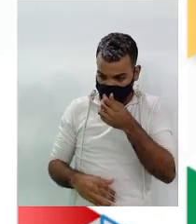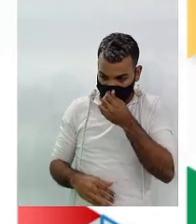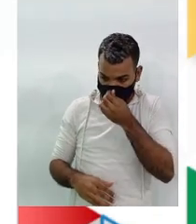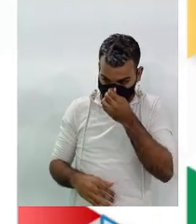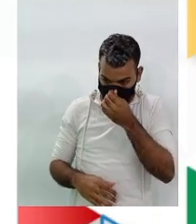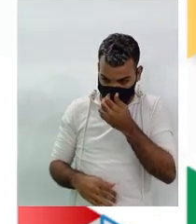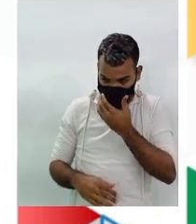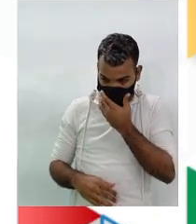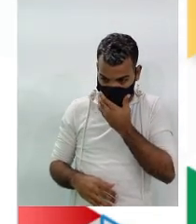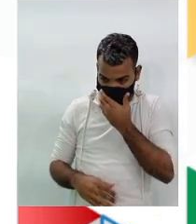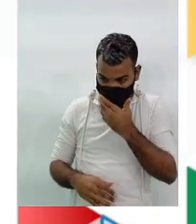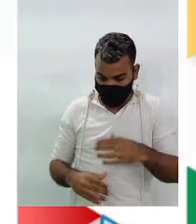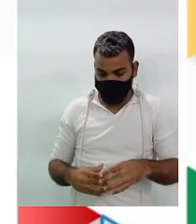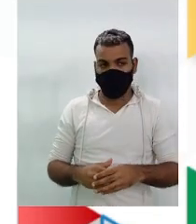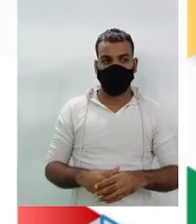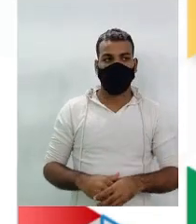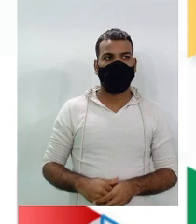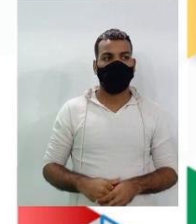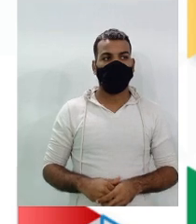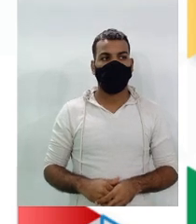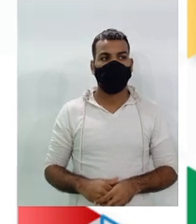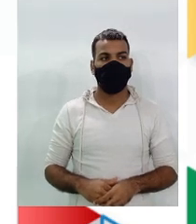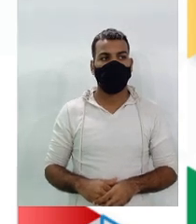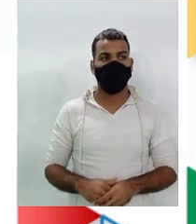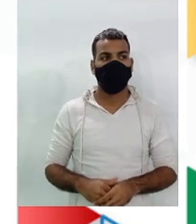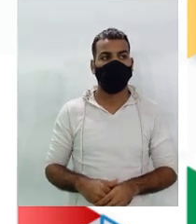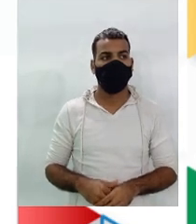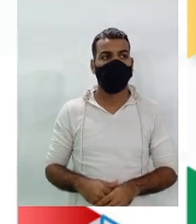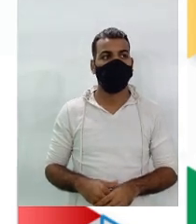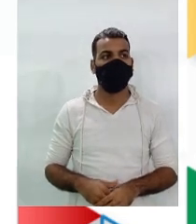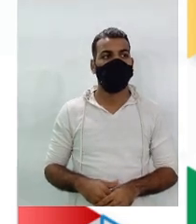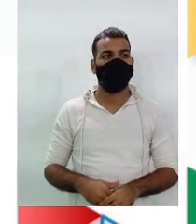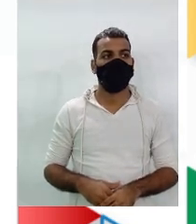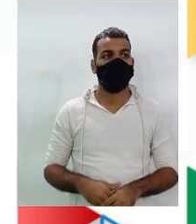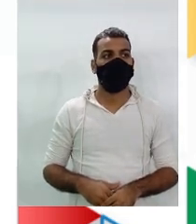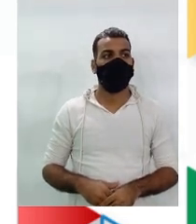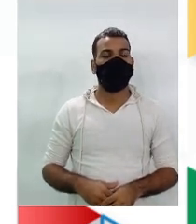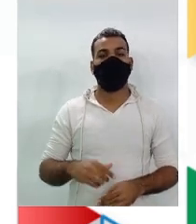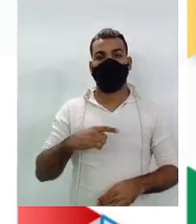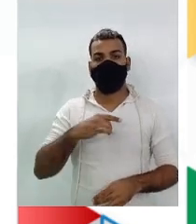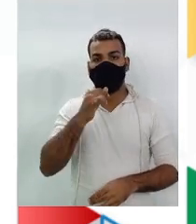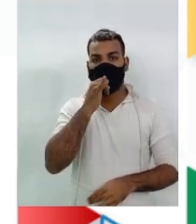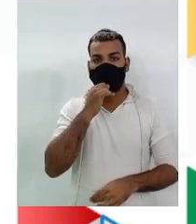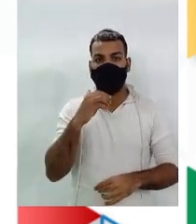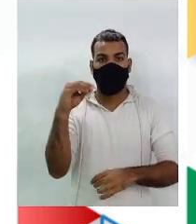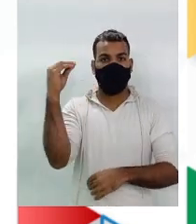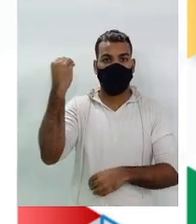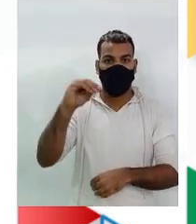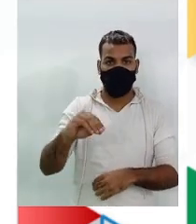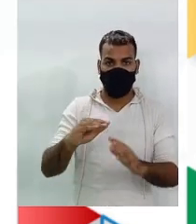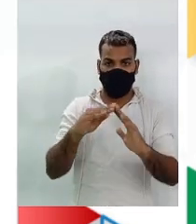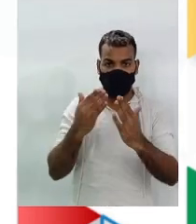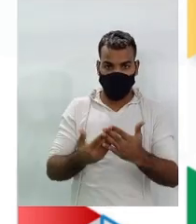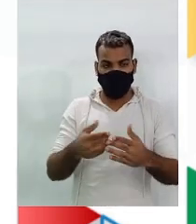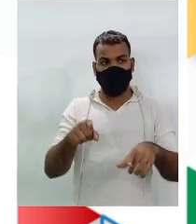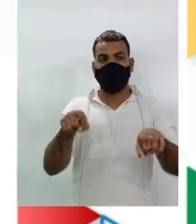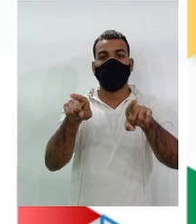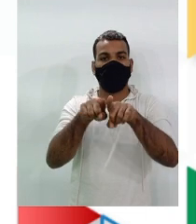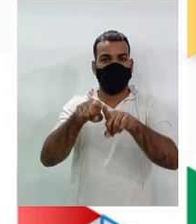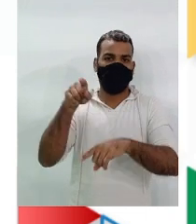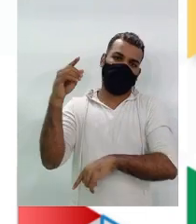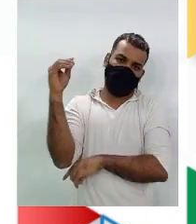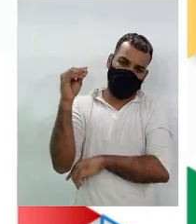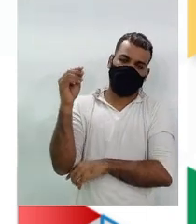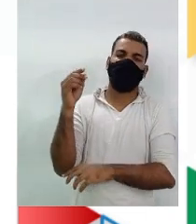só, trago para vocês o que? Jornalzinho da escola, nós temos a parte do blog, certo? Temos também o que?